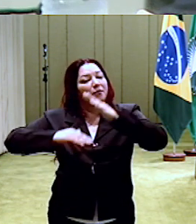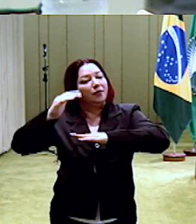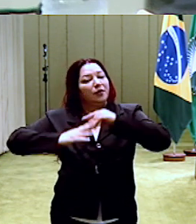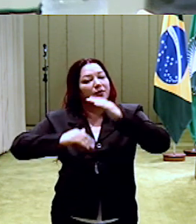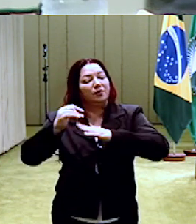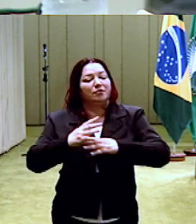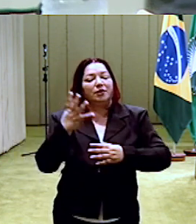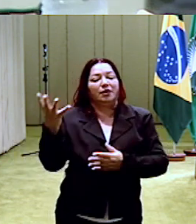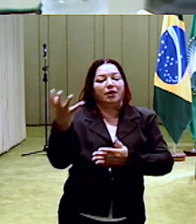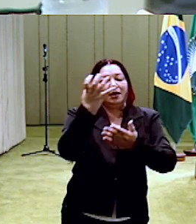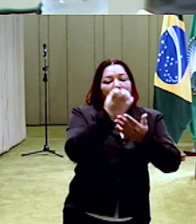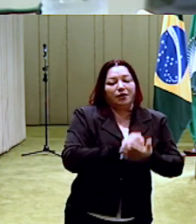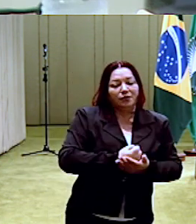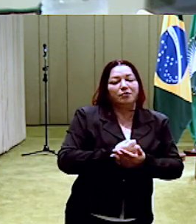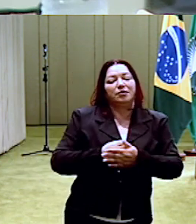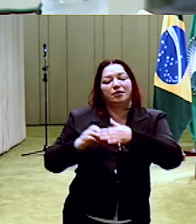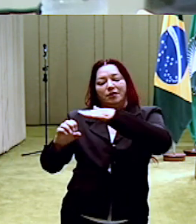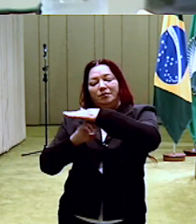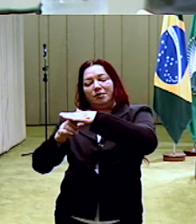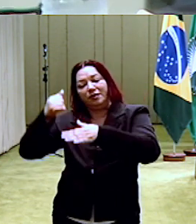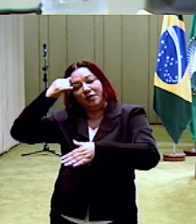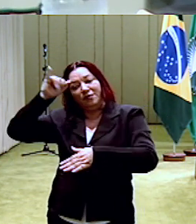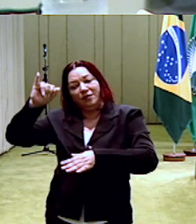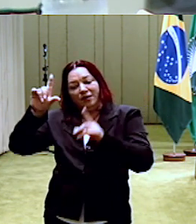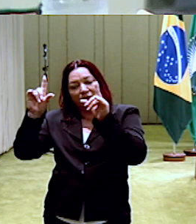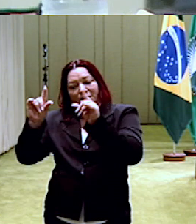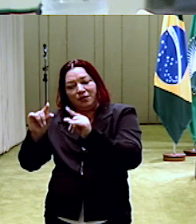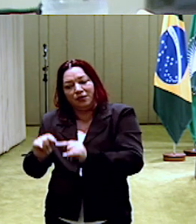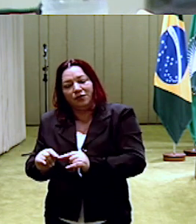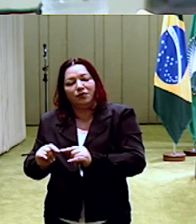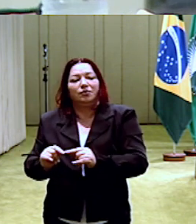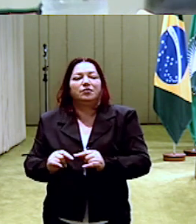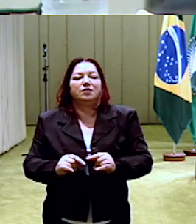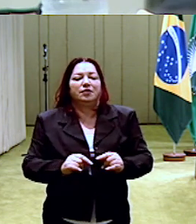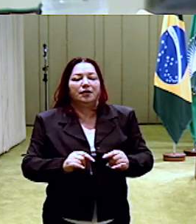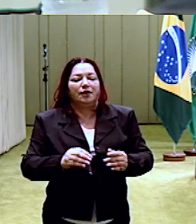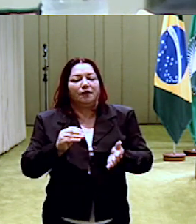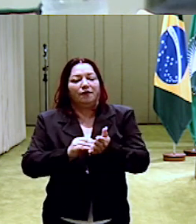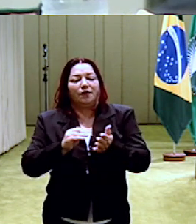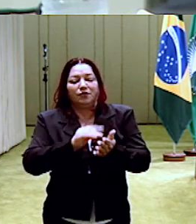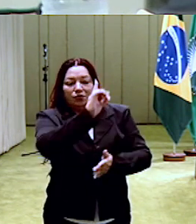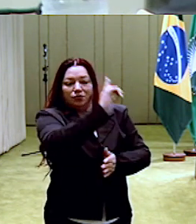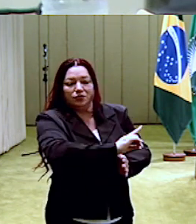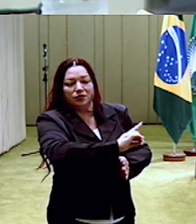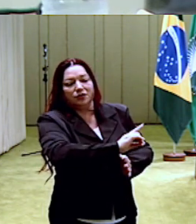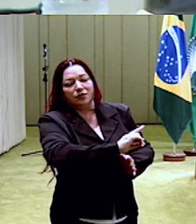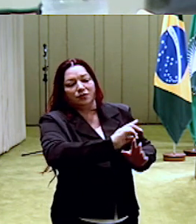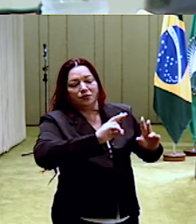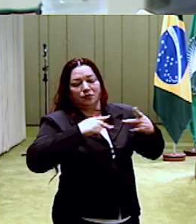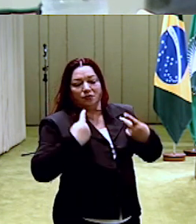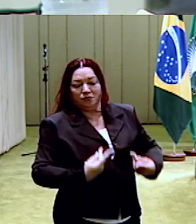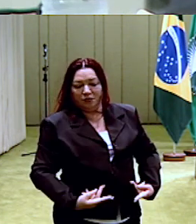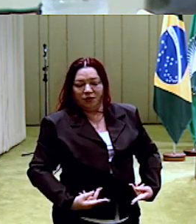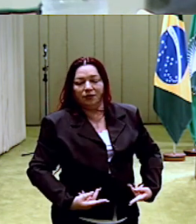podem ser adotadas pelas empresas visando a prevenir, mitigar e remediar violações de direitos humanos, tanto em atividades